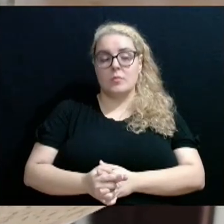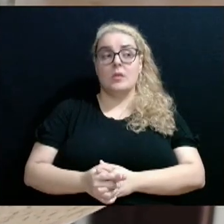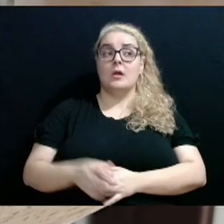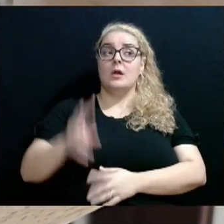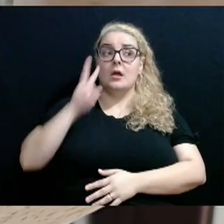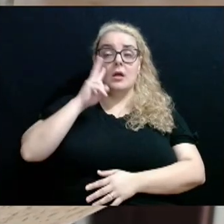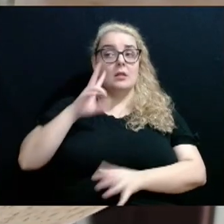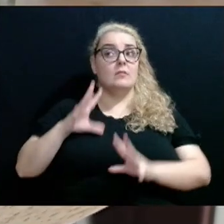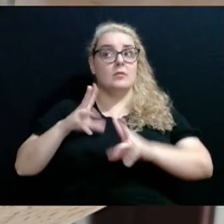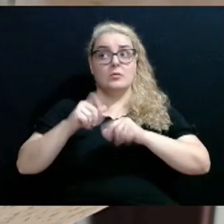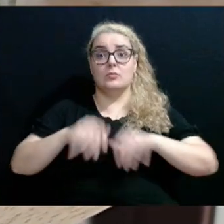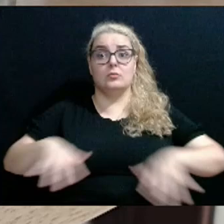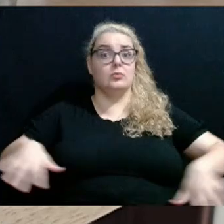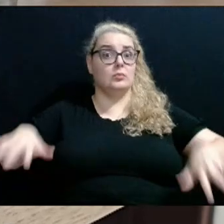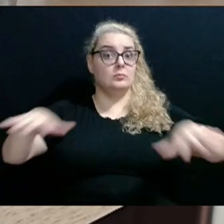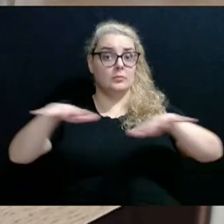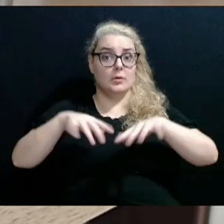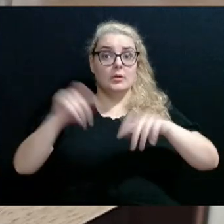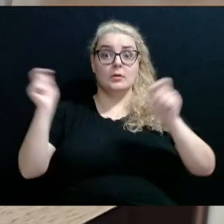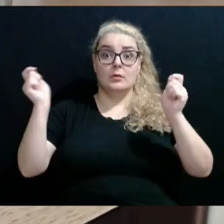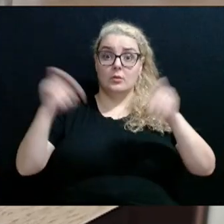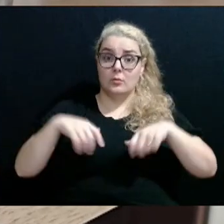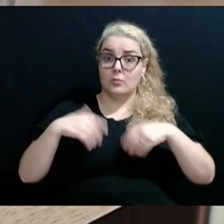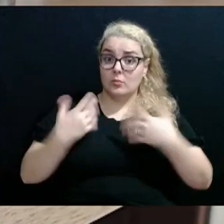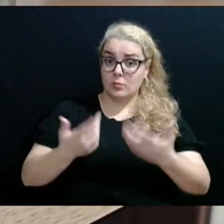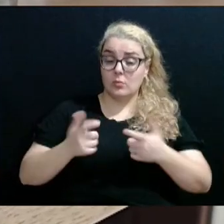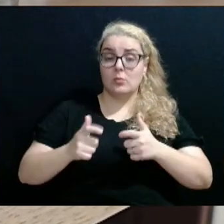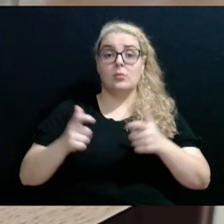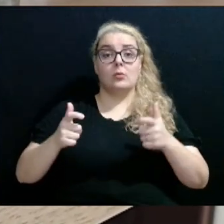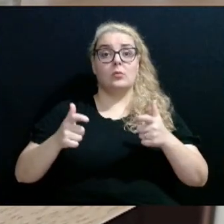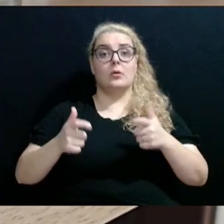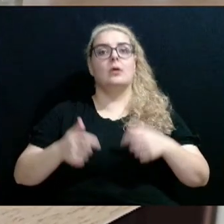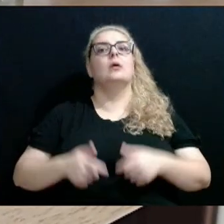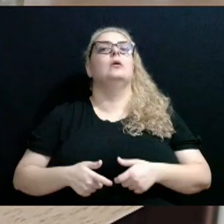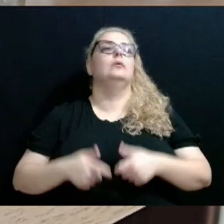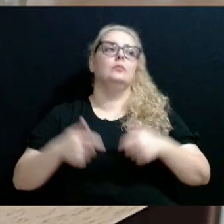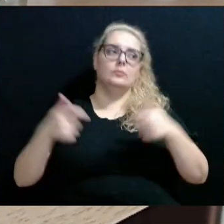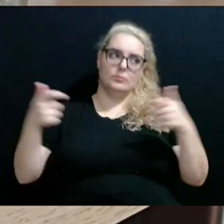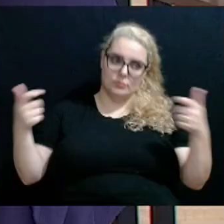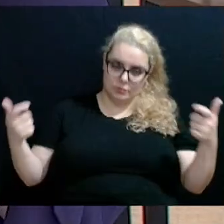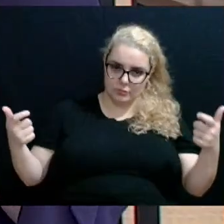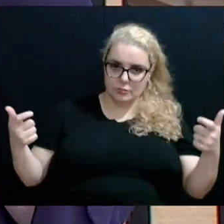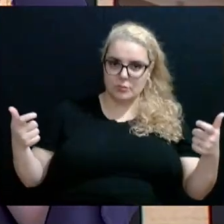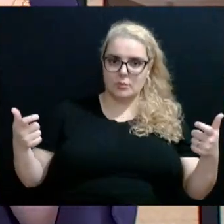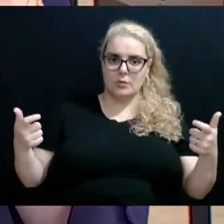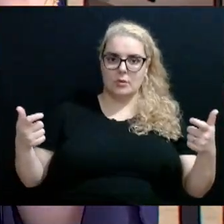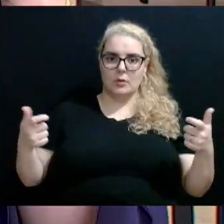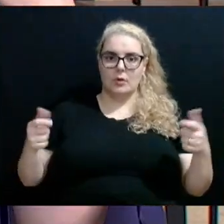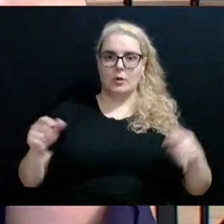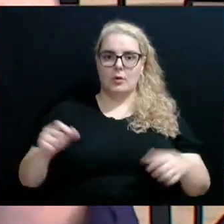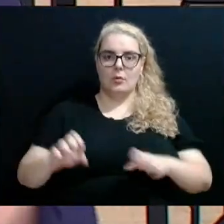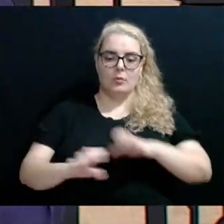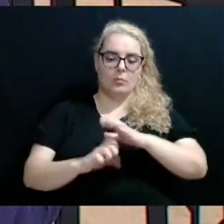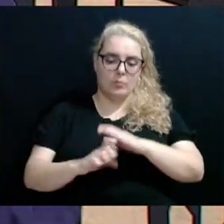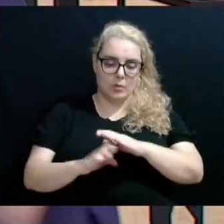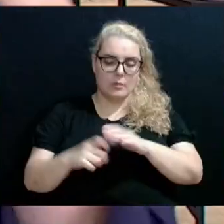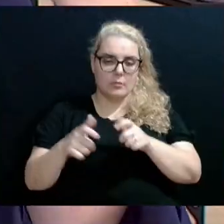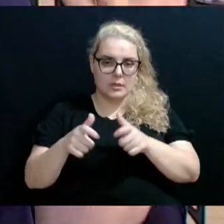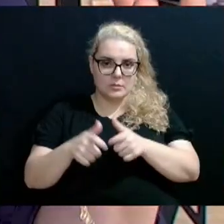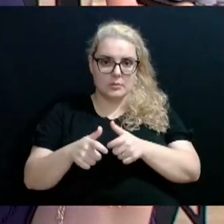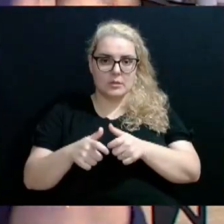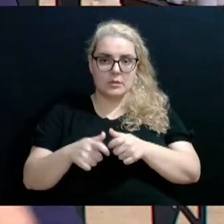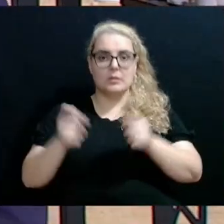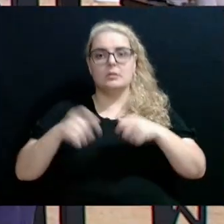né? Então, o potencial de crescimento é muito grande, né? Então, assim, é um pequeno negócio que tem potencial e